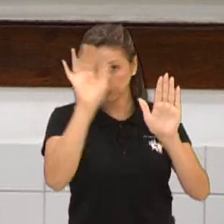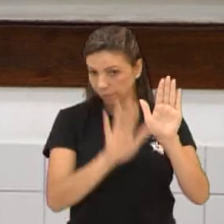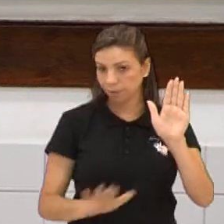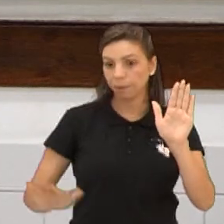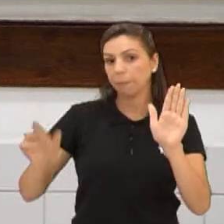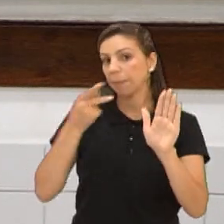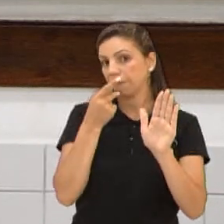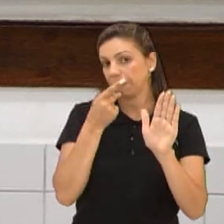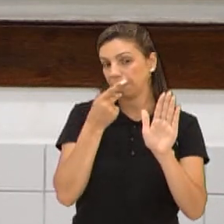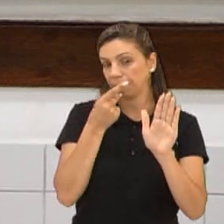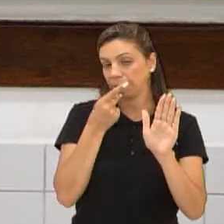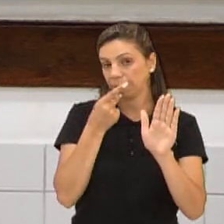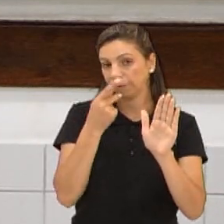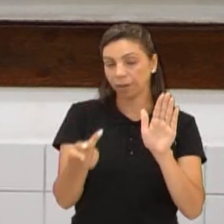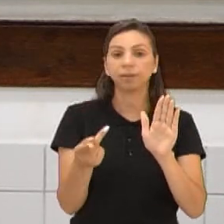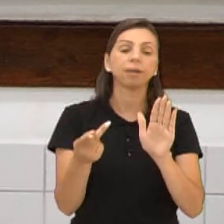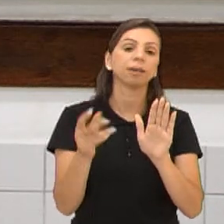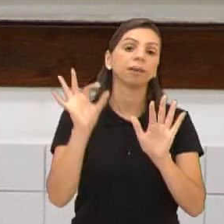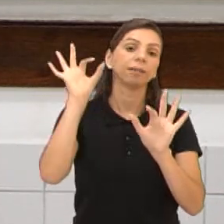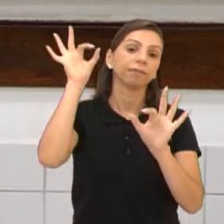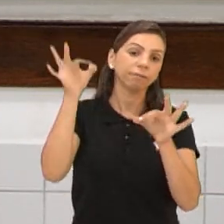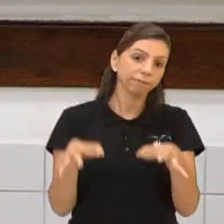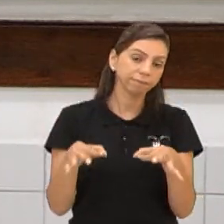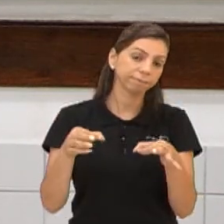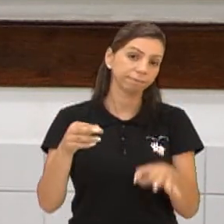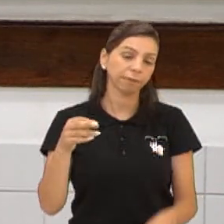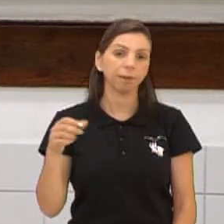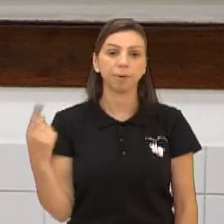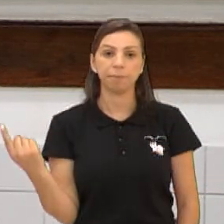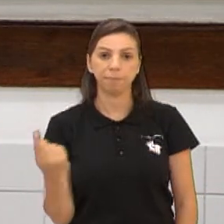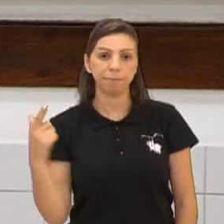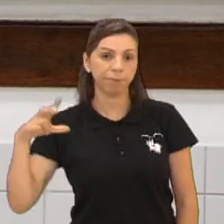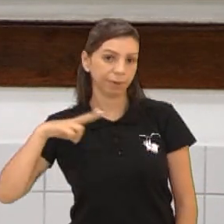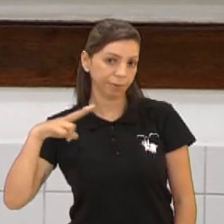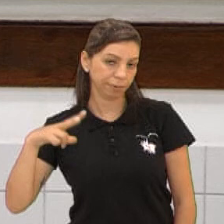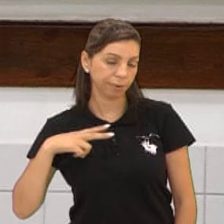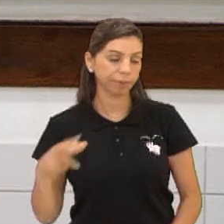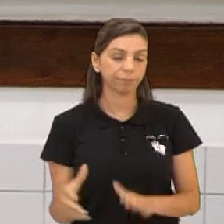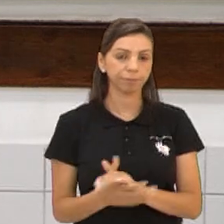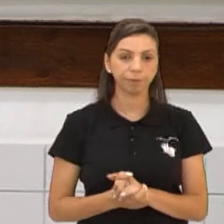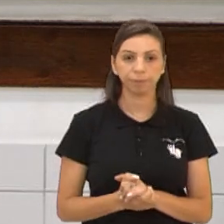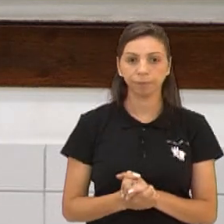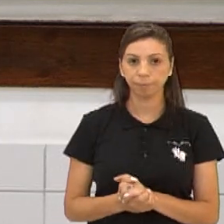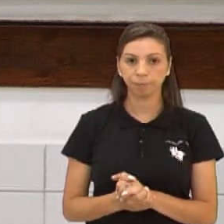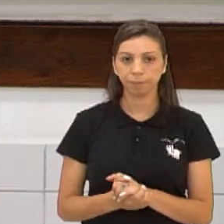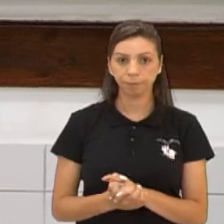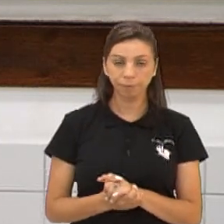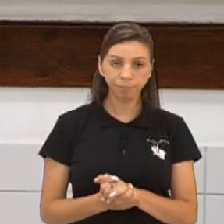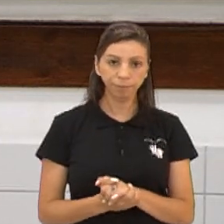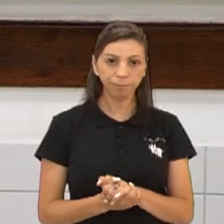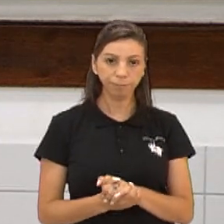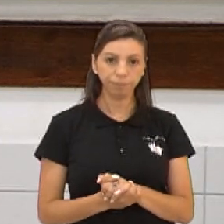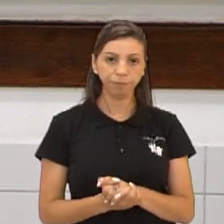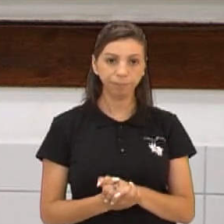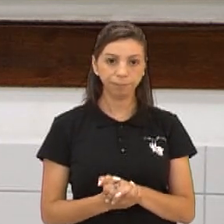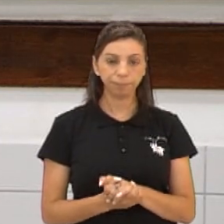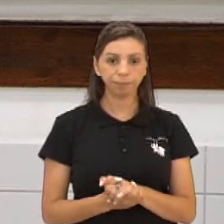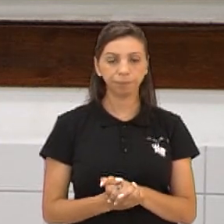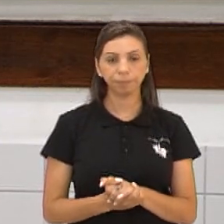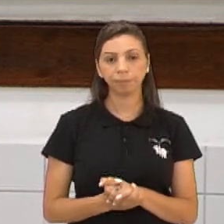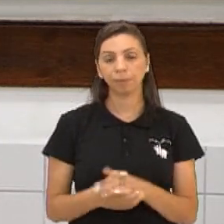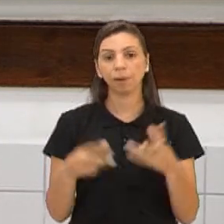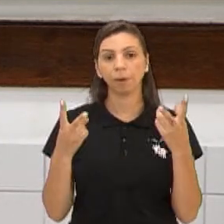afirmar uma uma sentenças particulares né então como por exemplo é quando eu